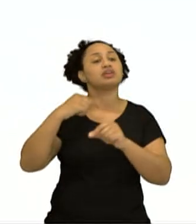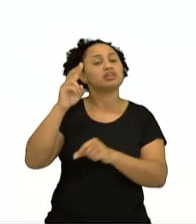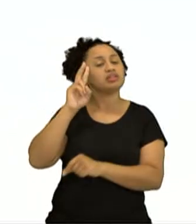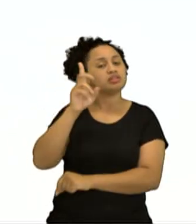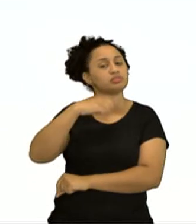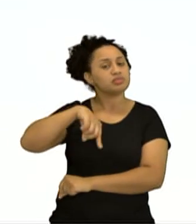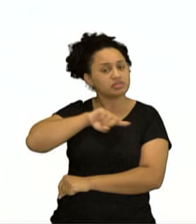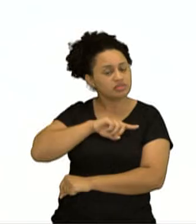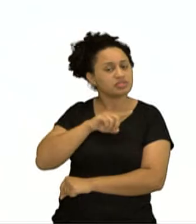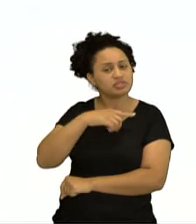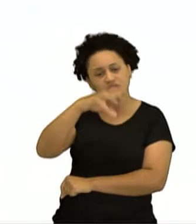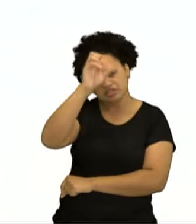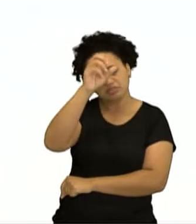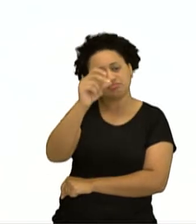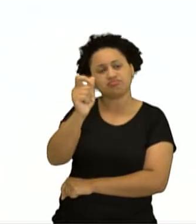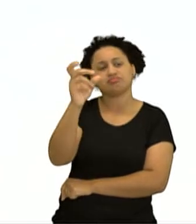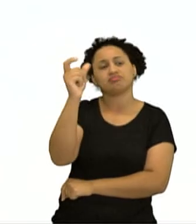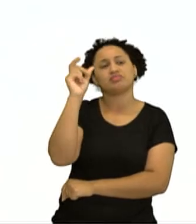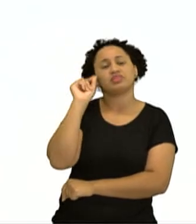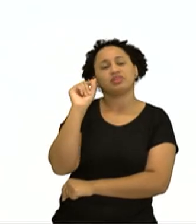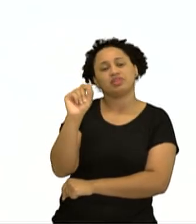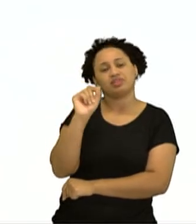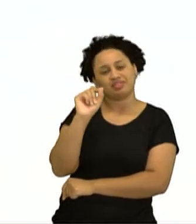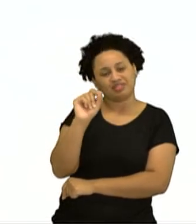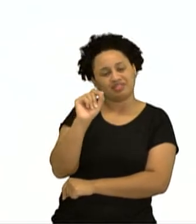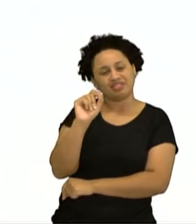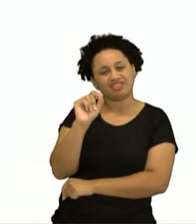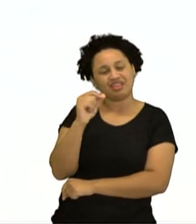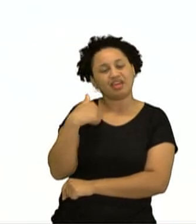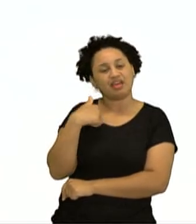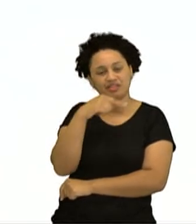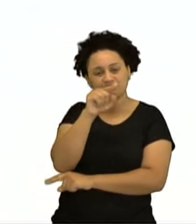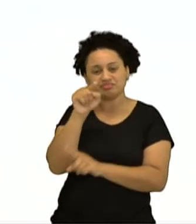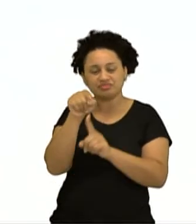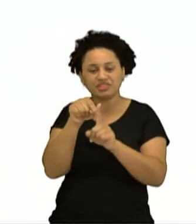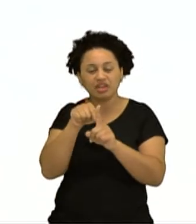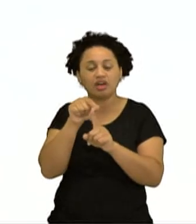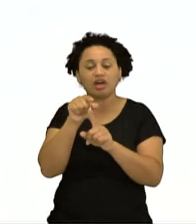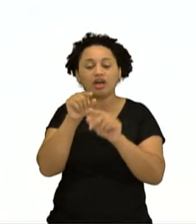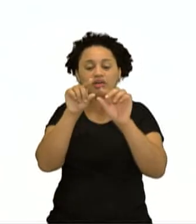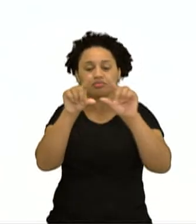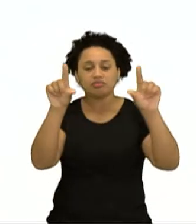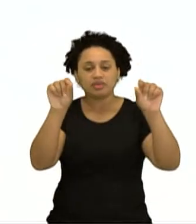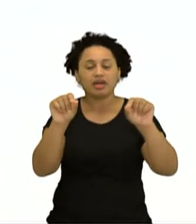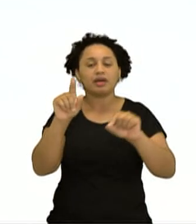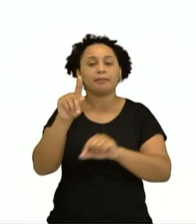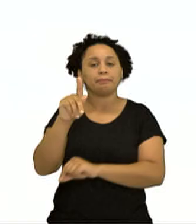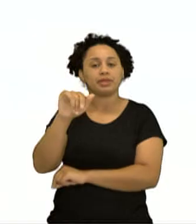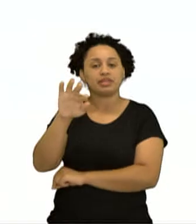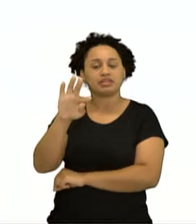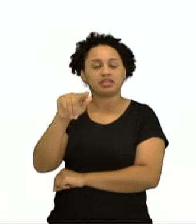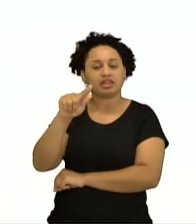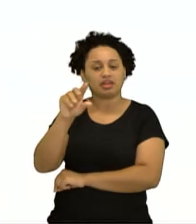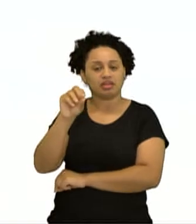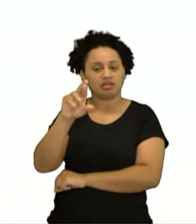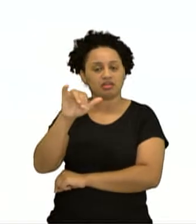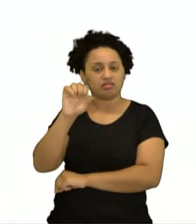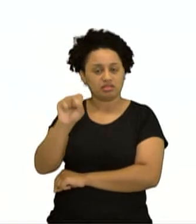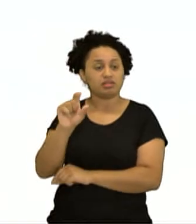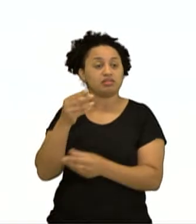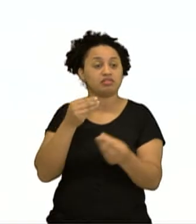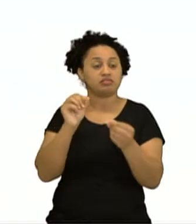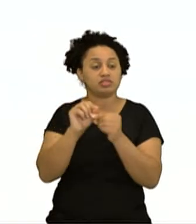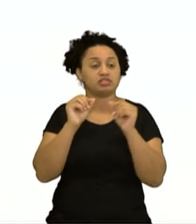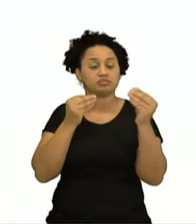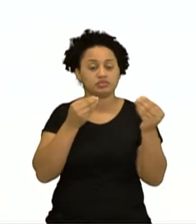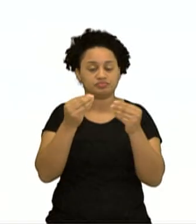gente que a gente aprendeu há muito tempo? O teorema de Pitágoras. Então, aplicando o teorema de Pitágoras, a gente vai ter d